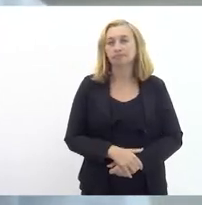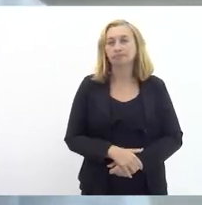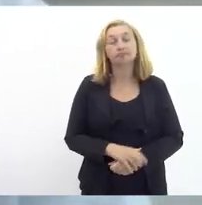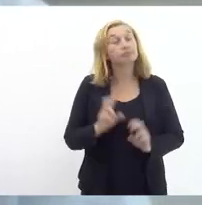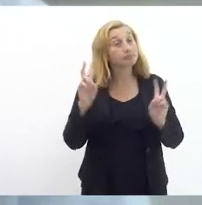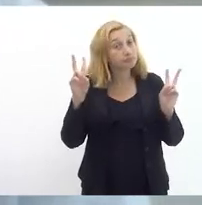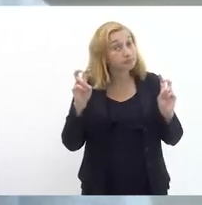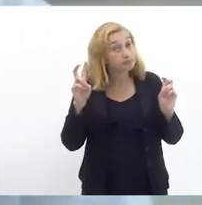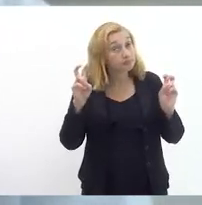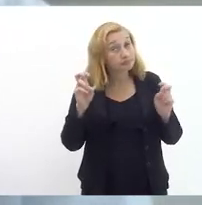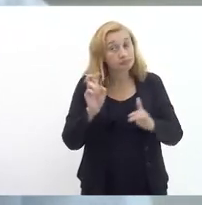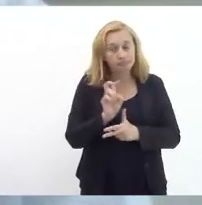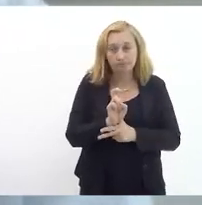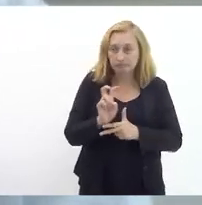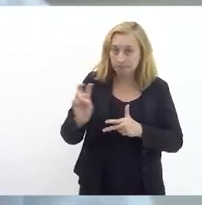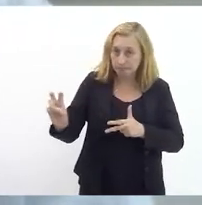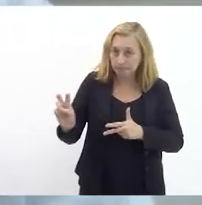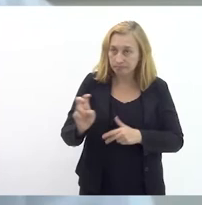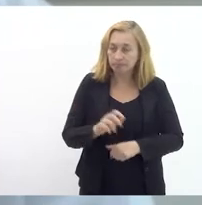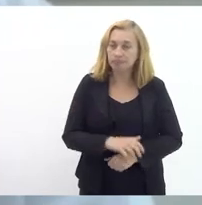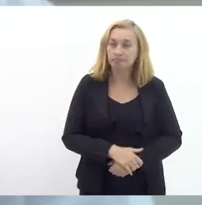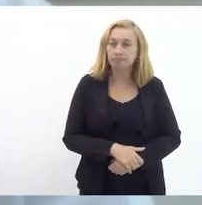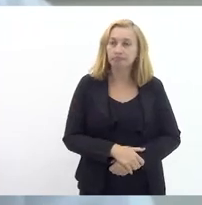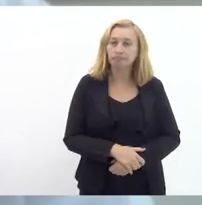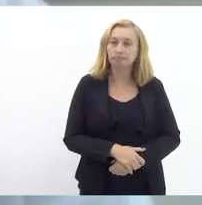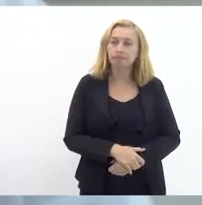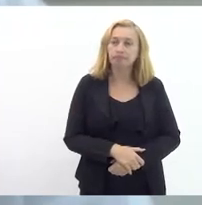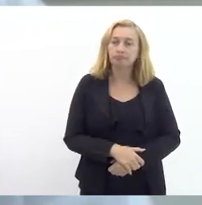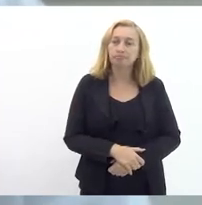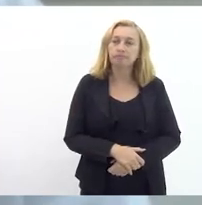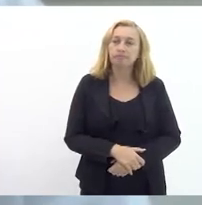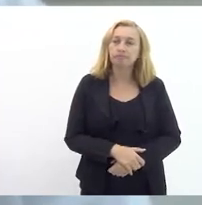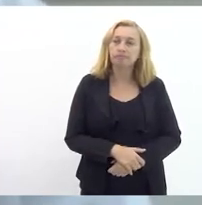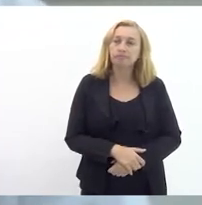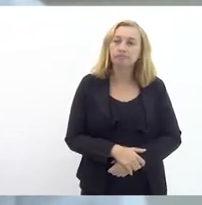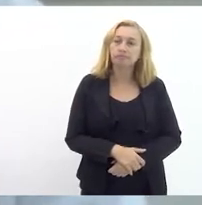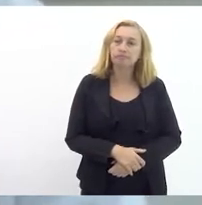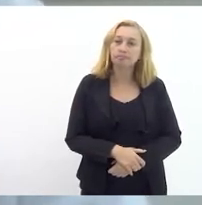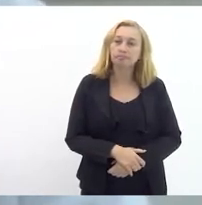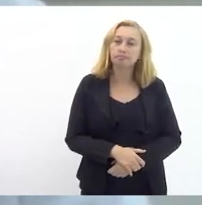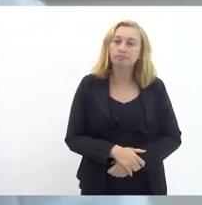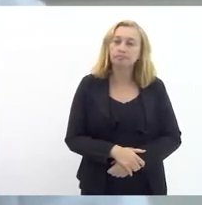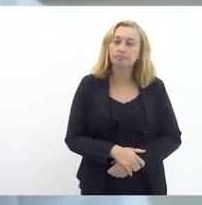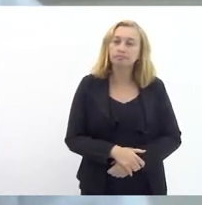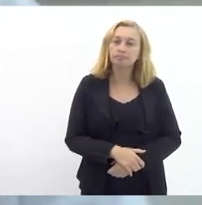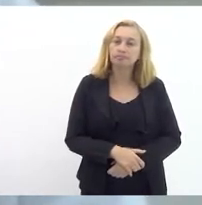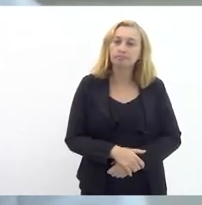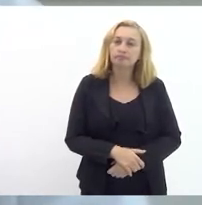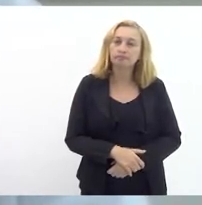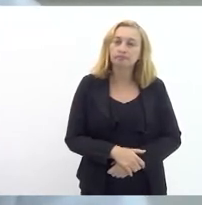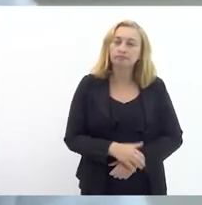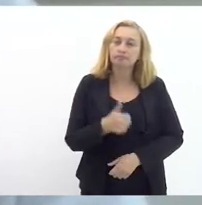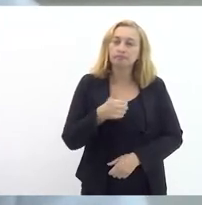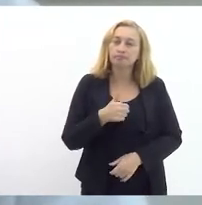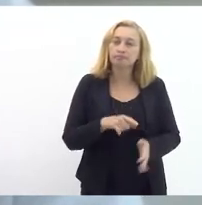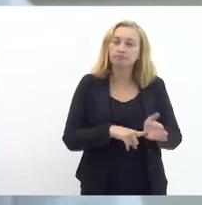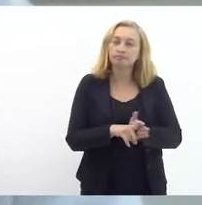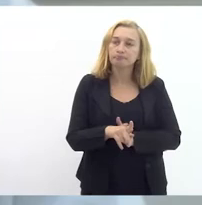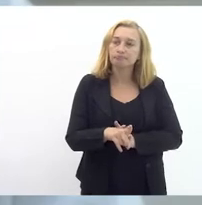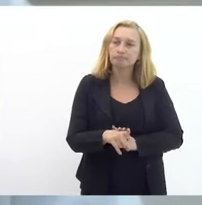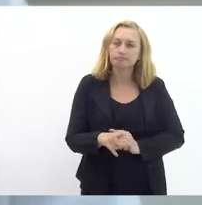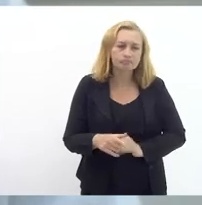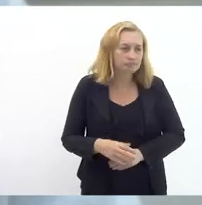questão da Supervia. Então, eu indago com a seguinte pergunta. Primeiro,